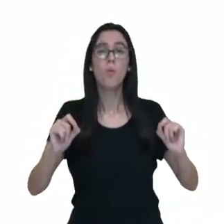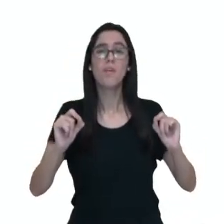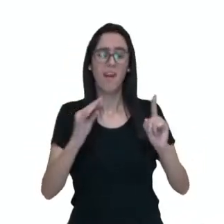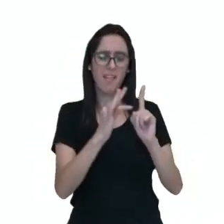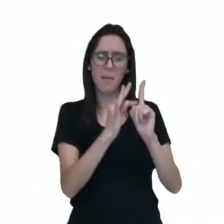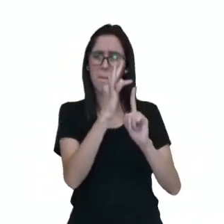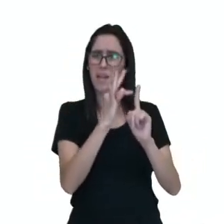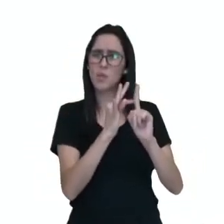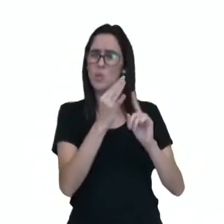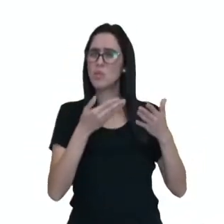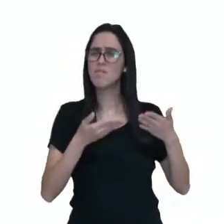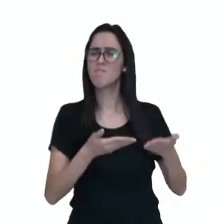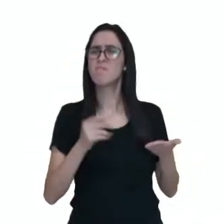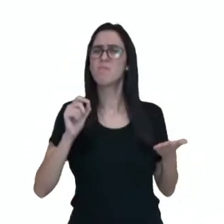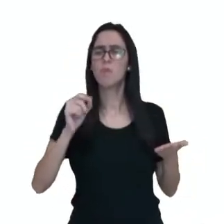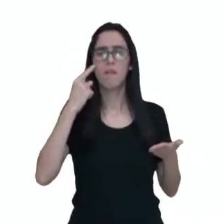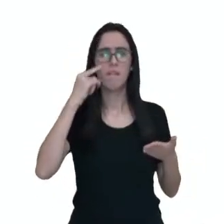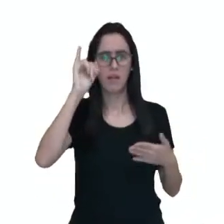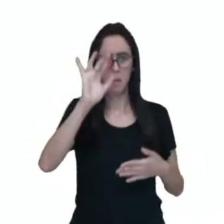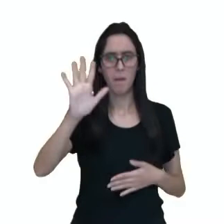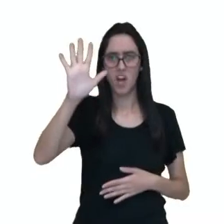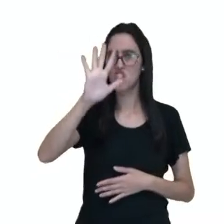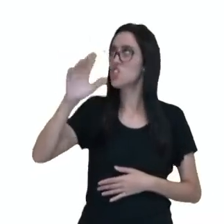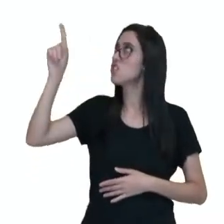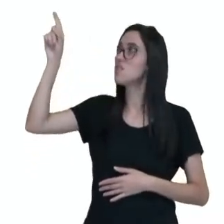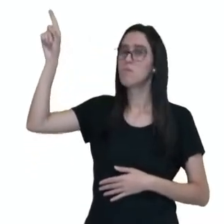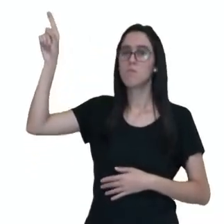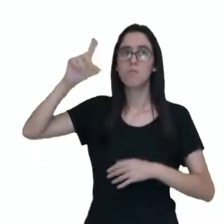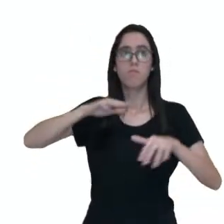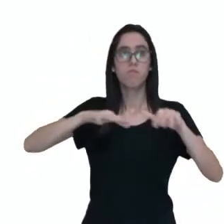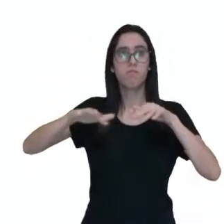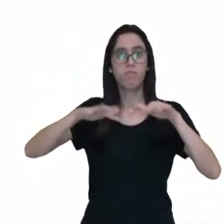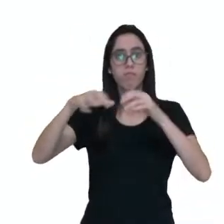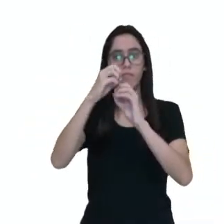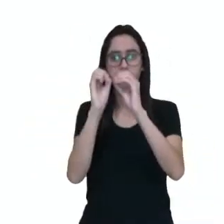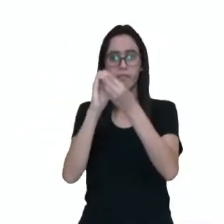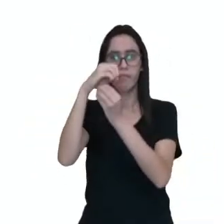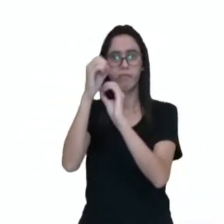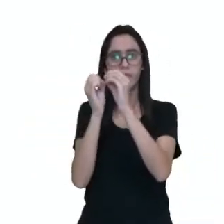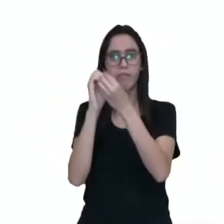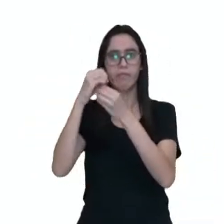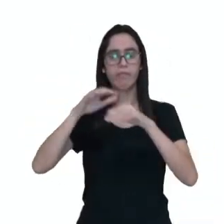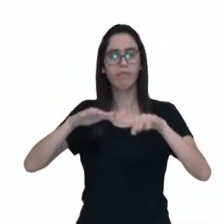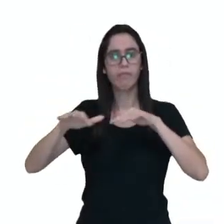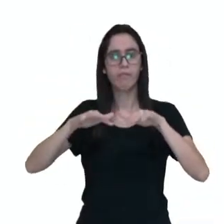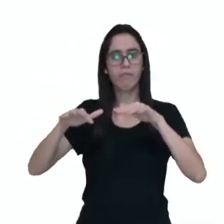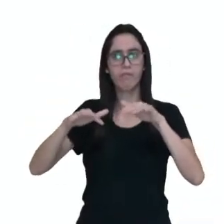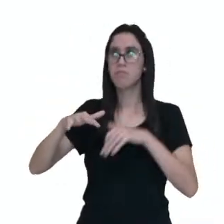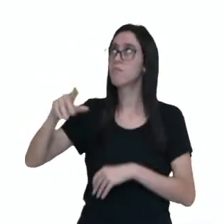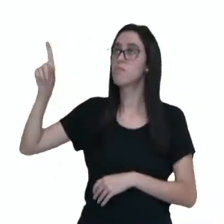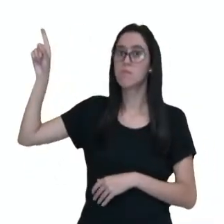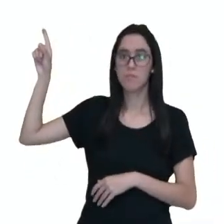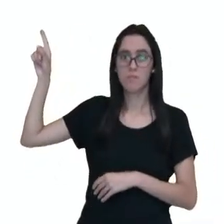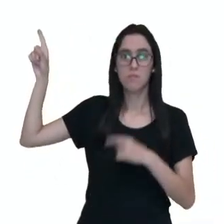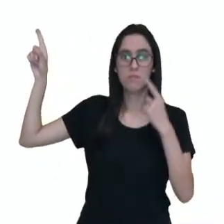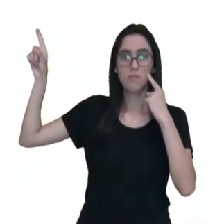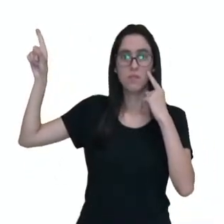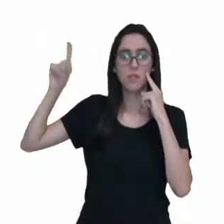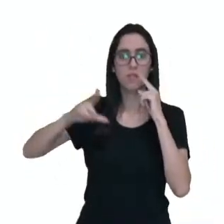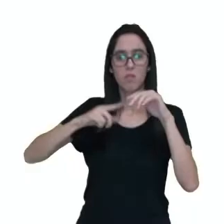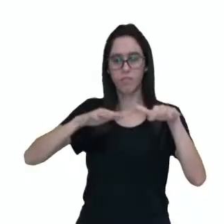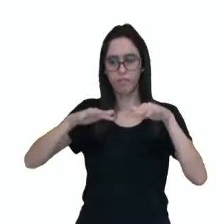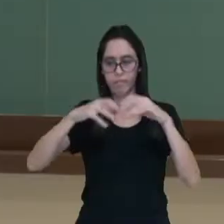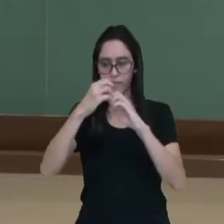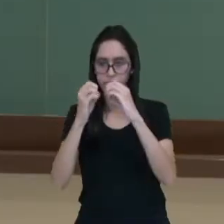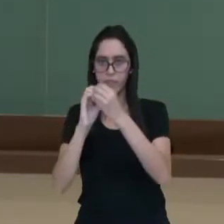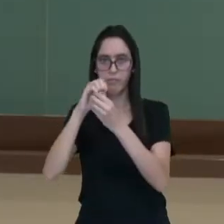A temperatura, olha só essa figura, ela está agitada. A agitação dessa molécula, a medida dessa agitação é o que nós